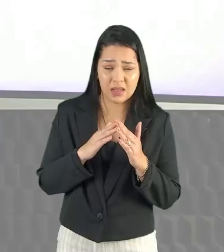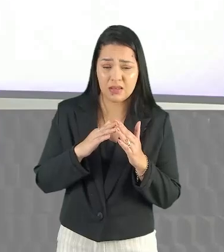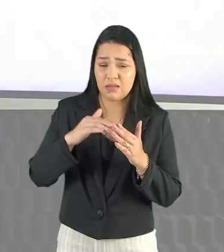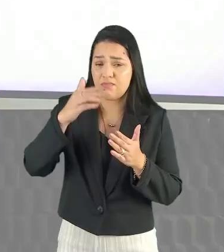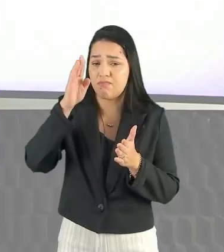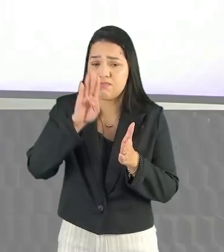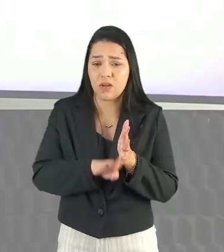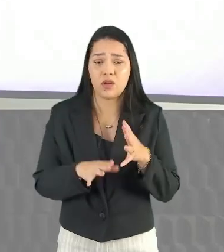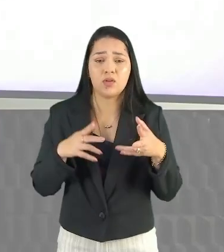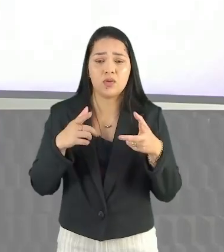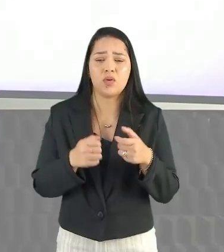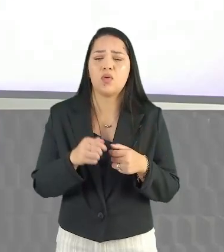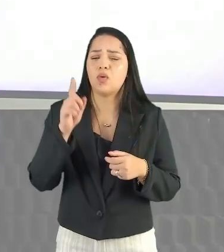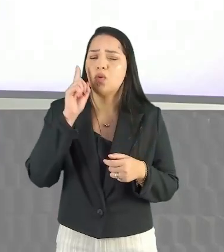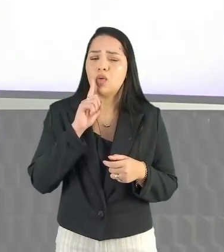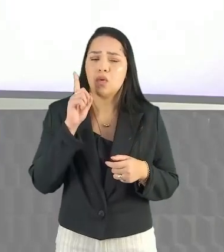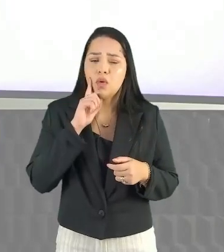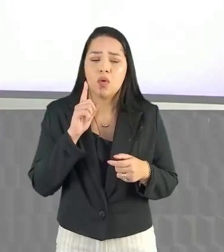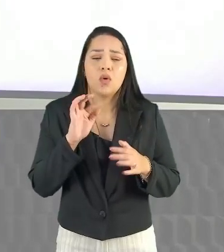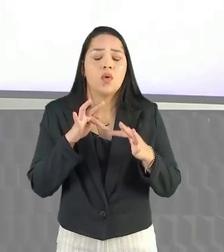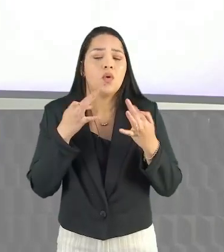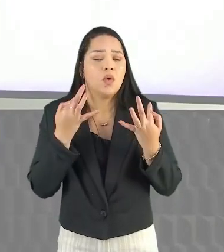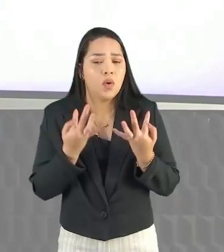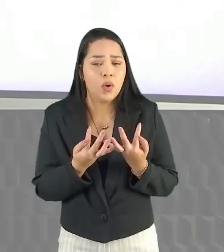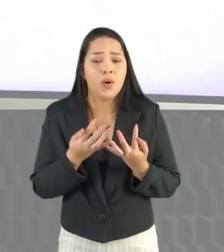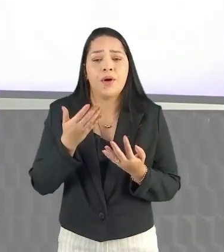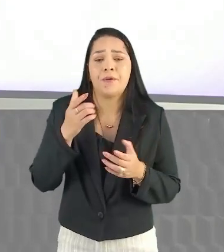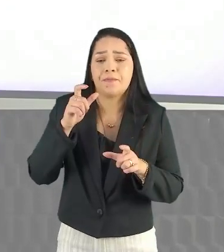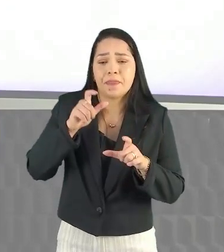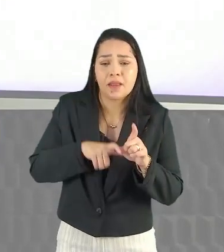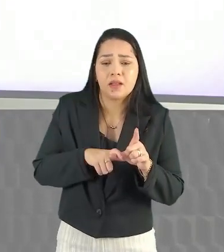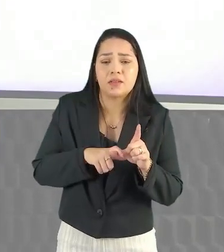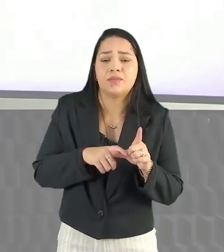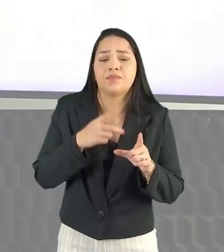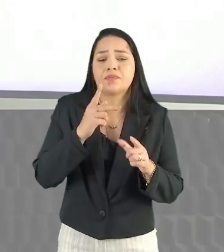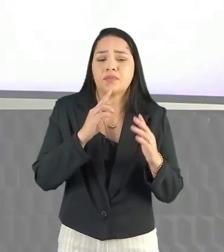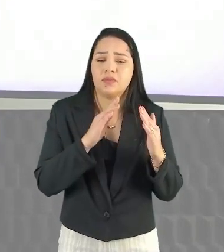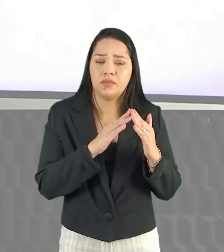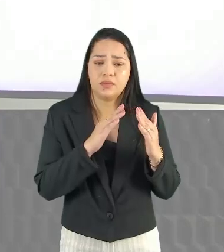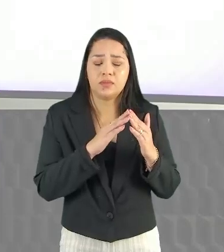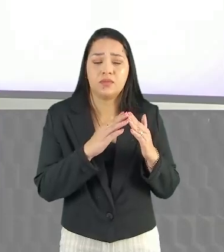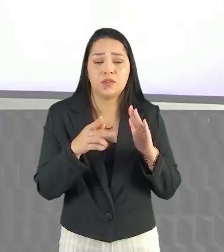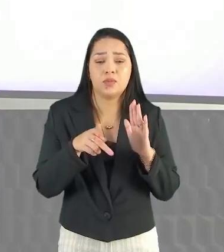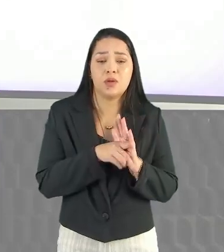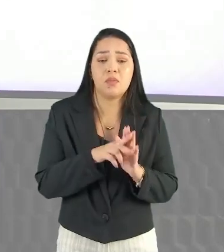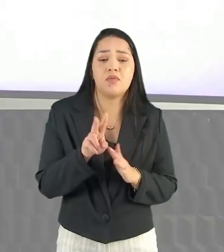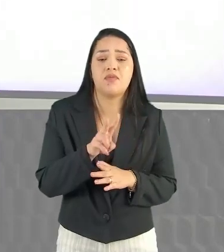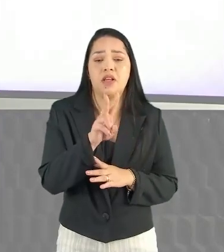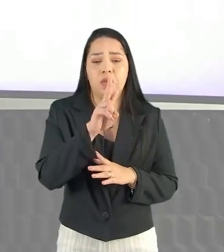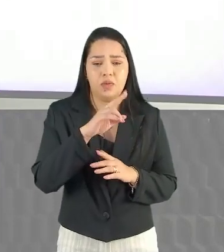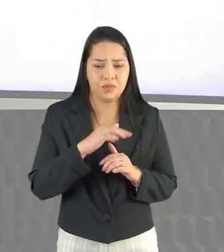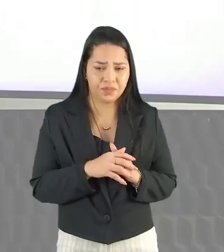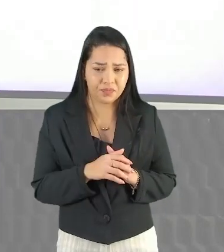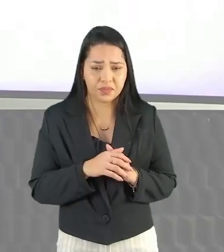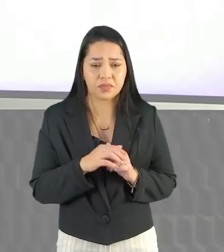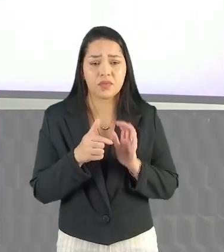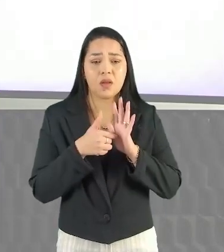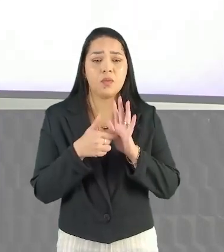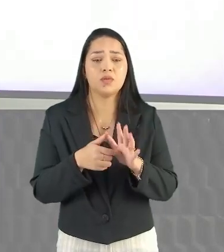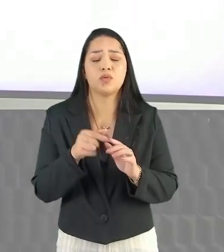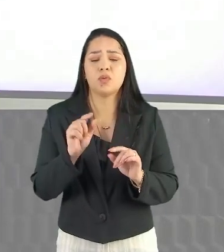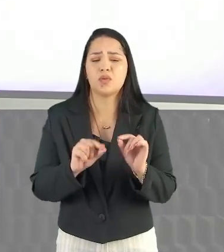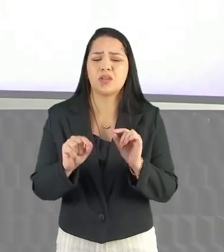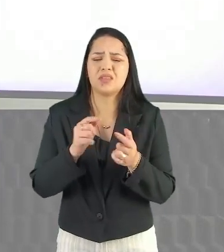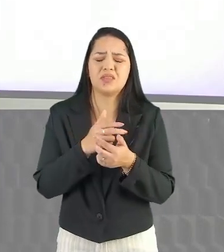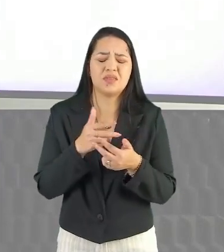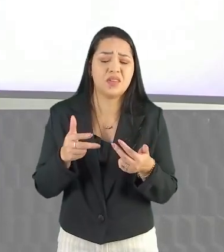em quase todos os Estados Unidos e muitas famílias acabaram devendo, né, mais por suas casas do que o próprio valor do